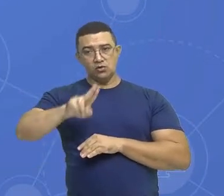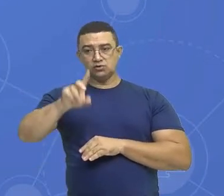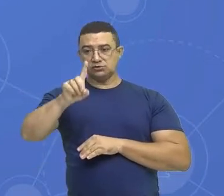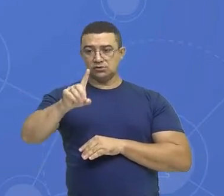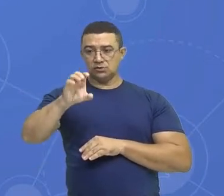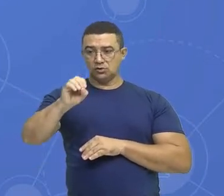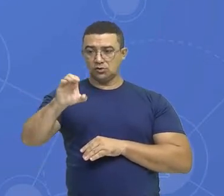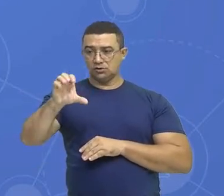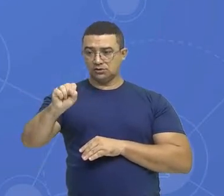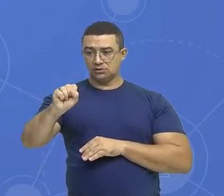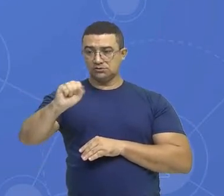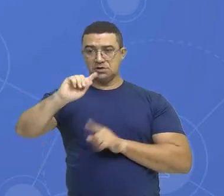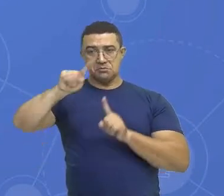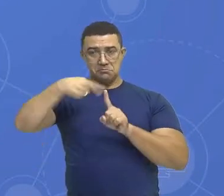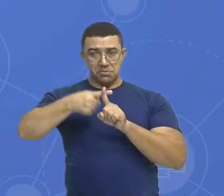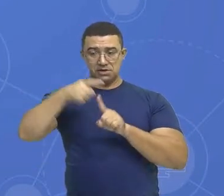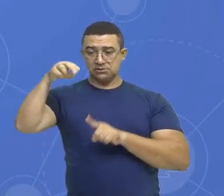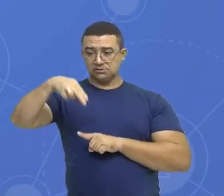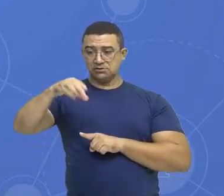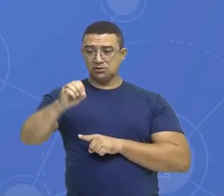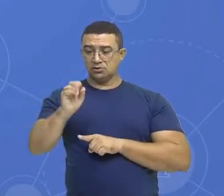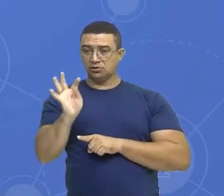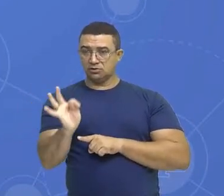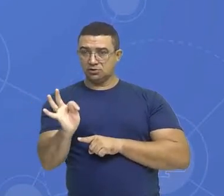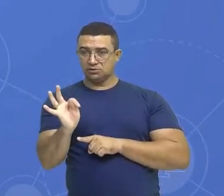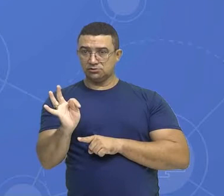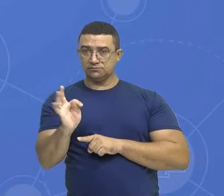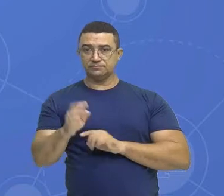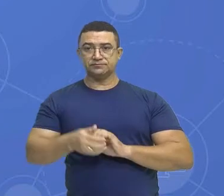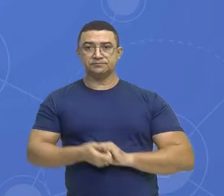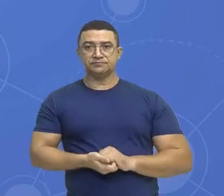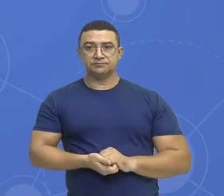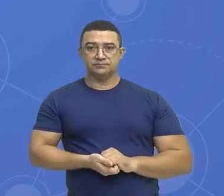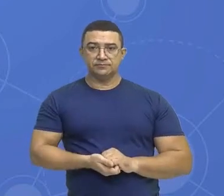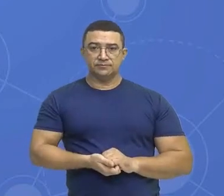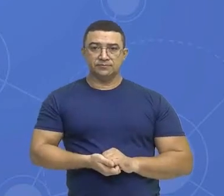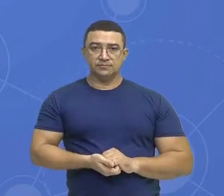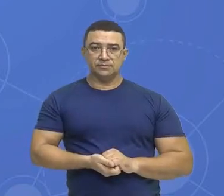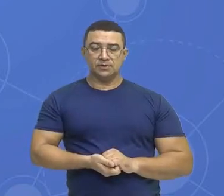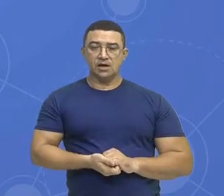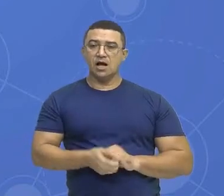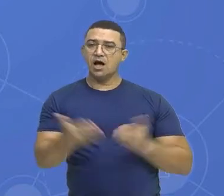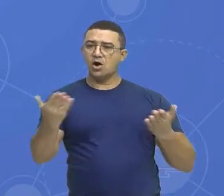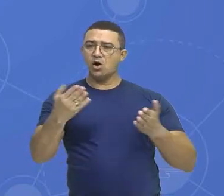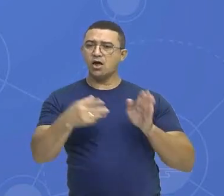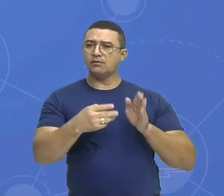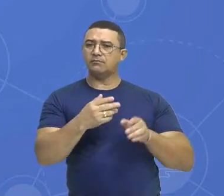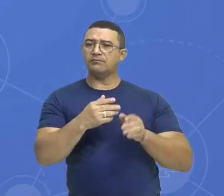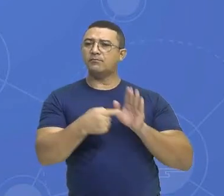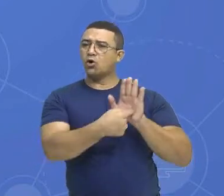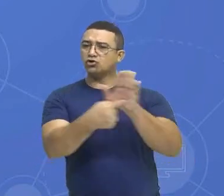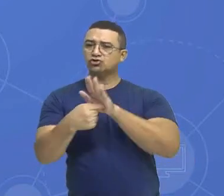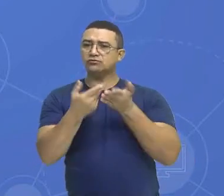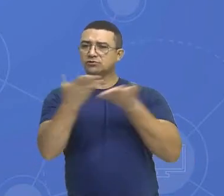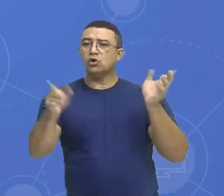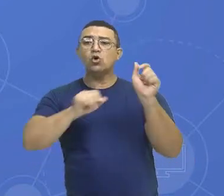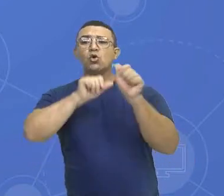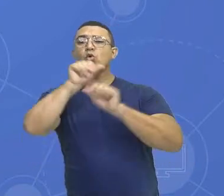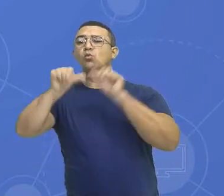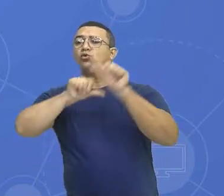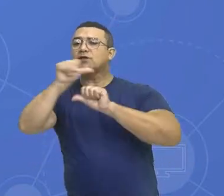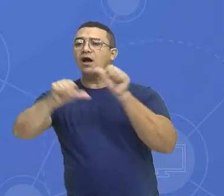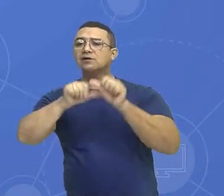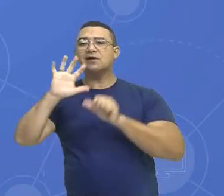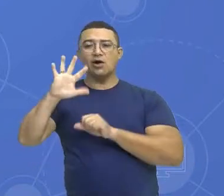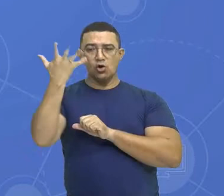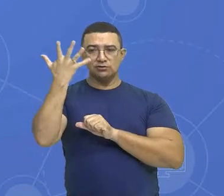E mais o not, ou então a forma abreviada doesn't, tá certo? Vou mostrar para vocês como é que se dá essa mudança aí da